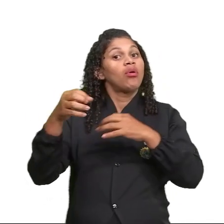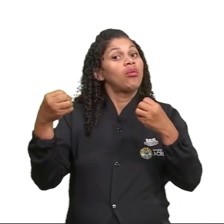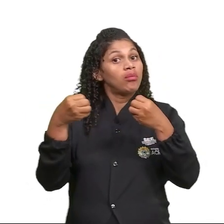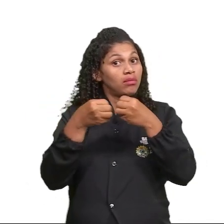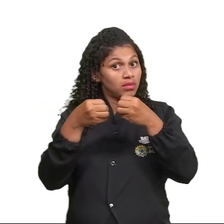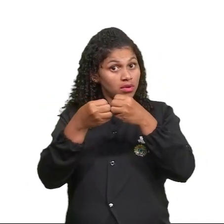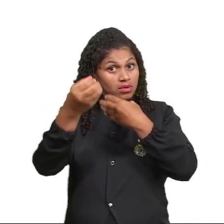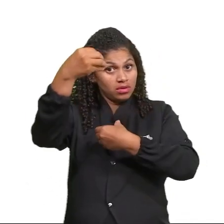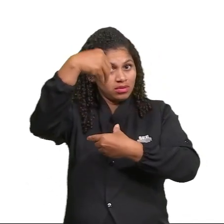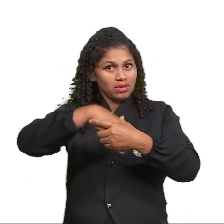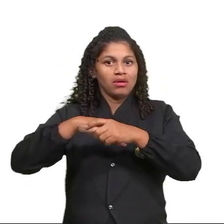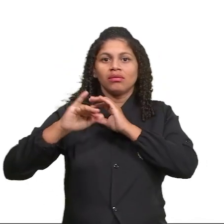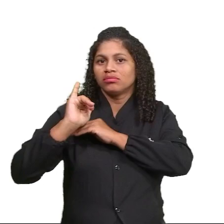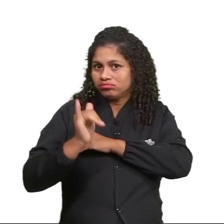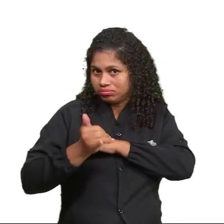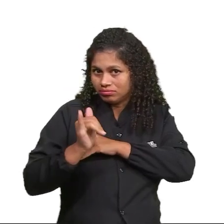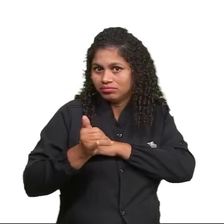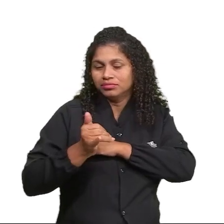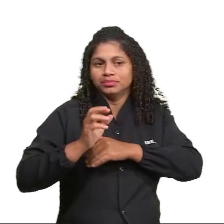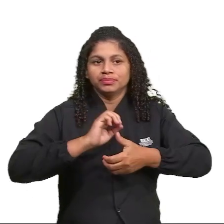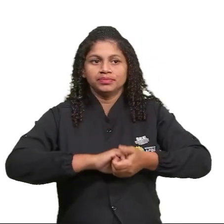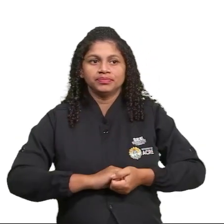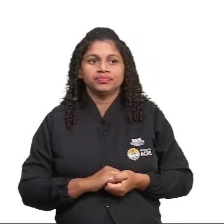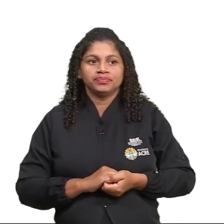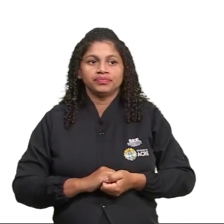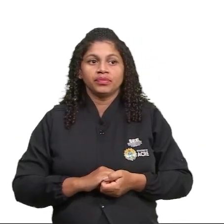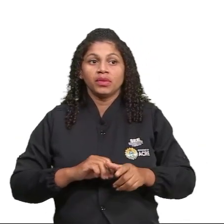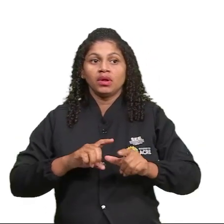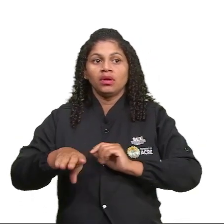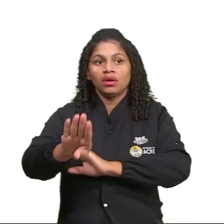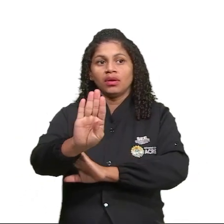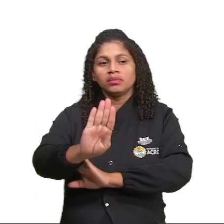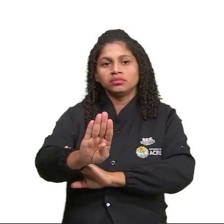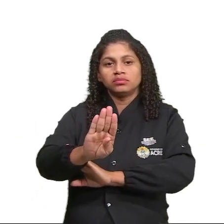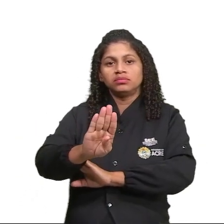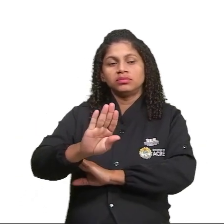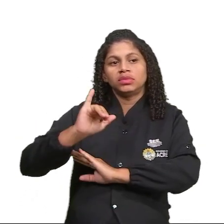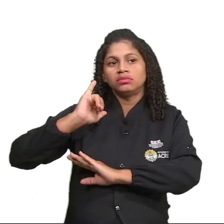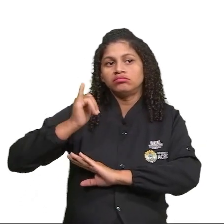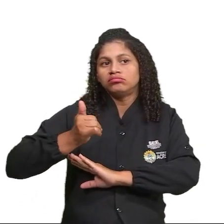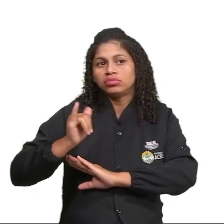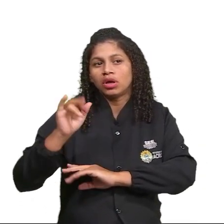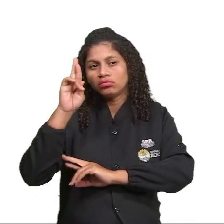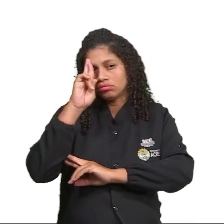da própria narrativa. Letra B. Relata a história sem ter tido a